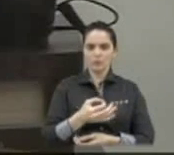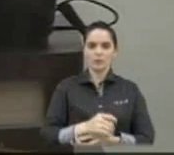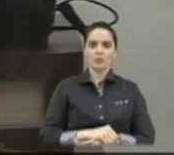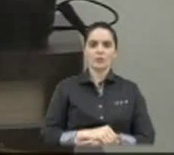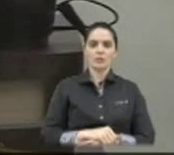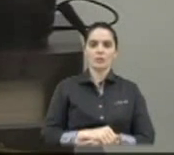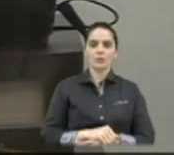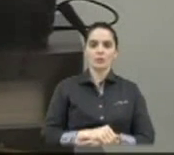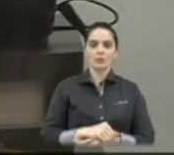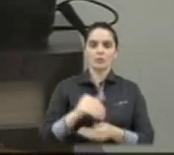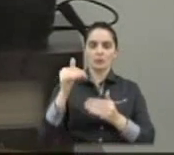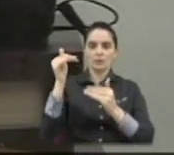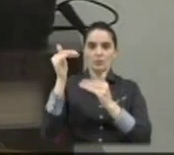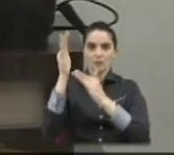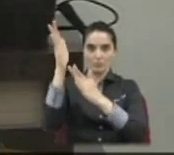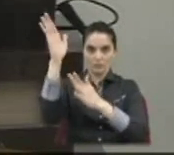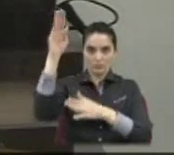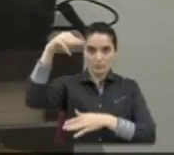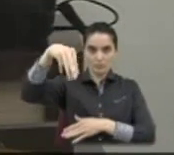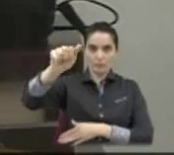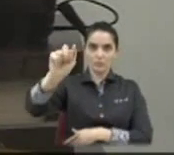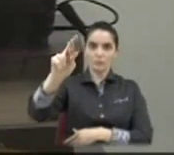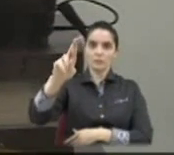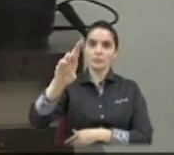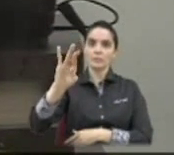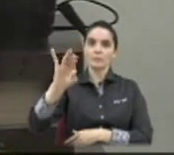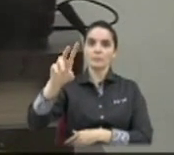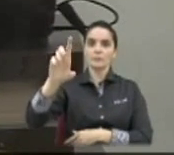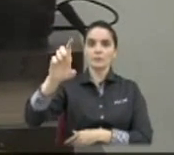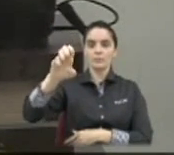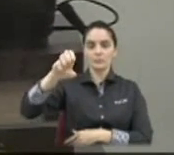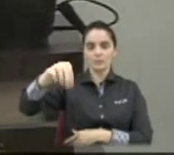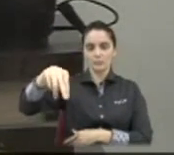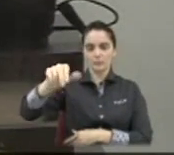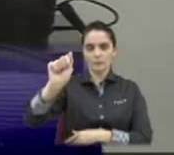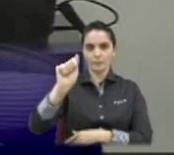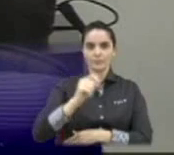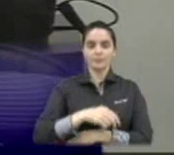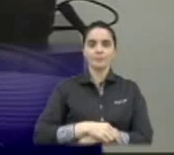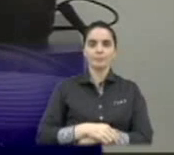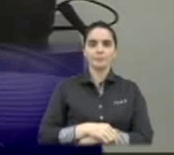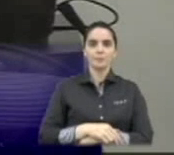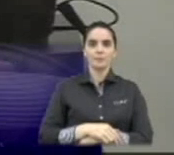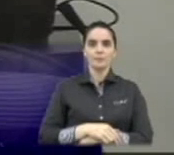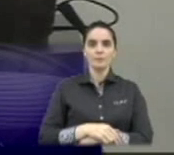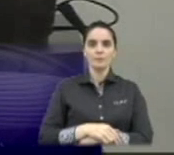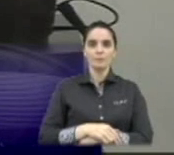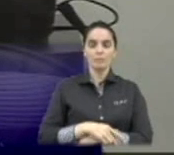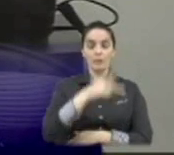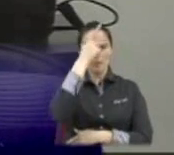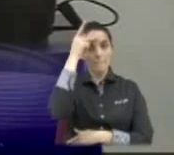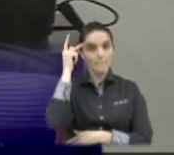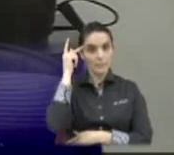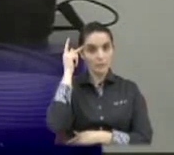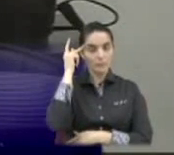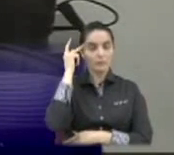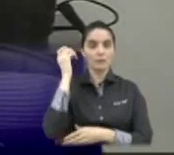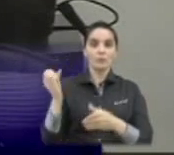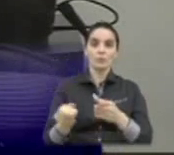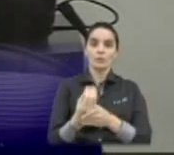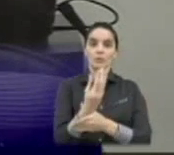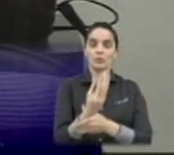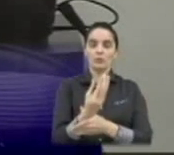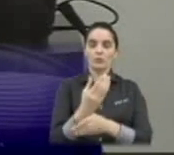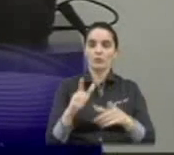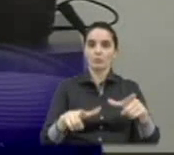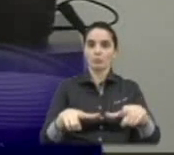homenagem à Marilena. Só para que se lembrem todo mundo, ela foi uma das fundadoras do Serviço Social